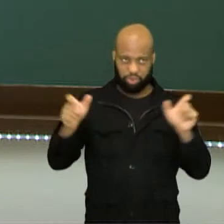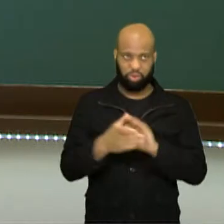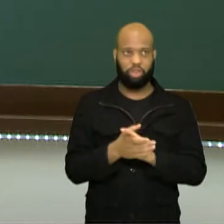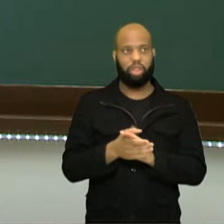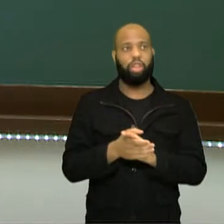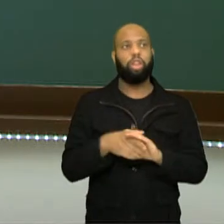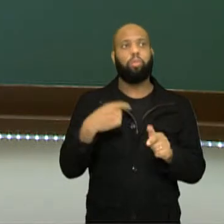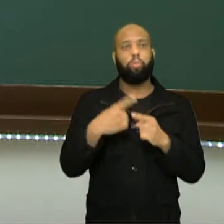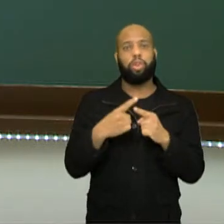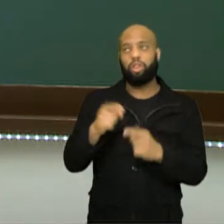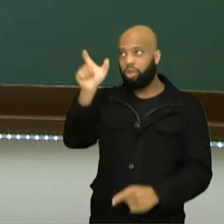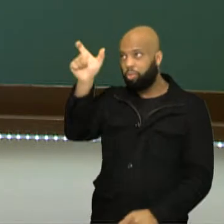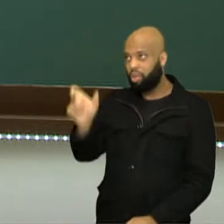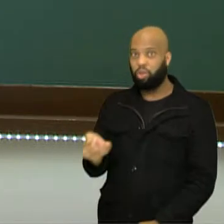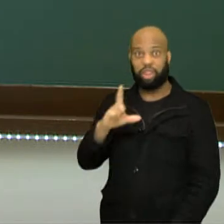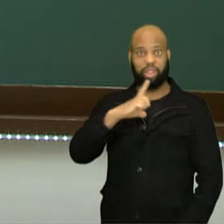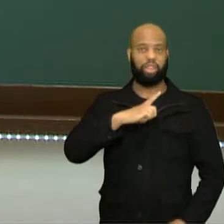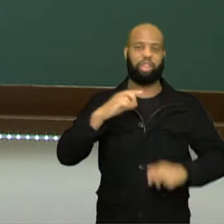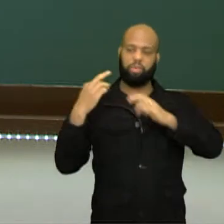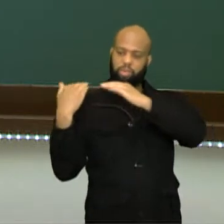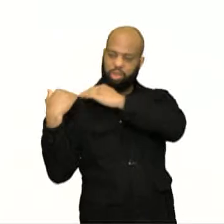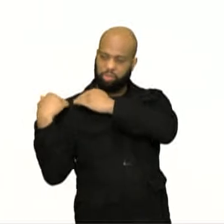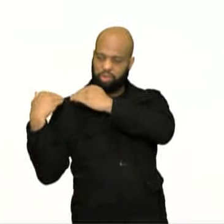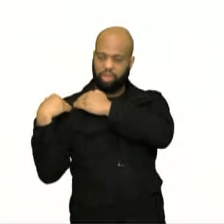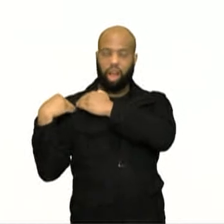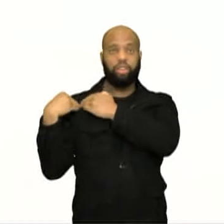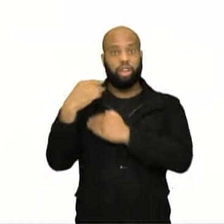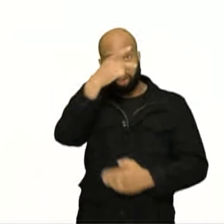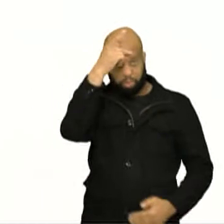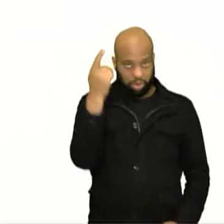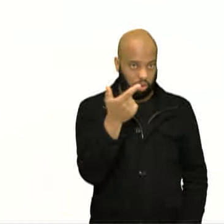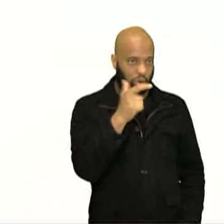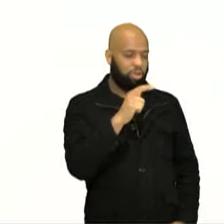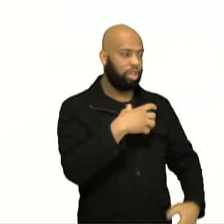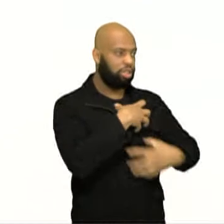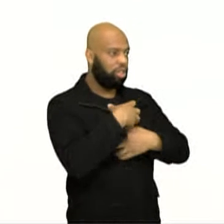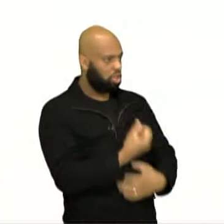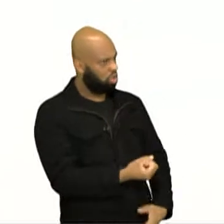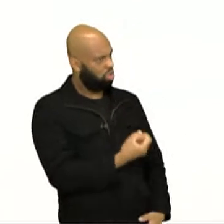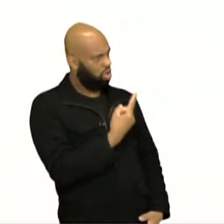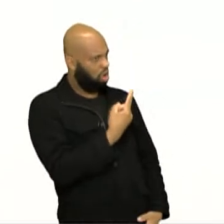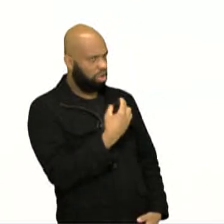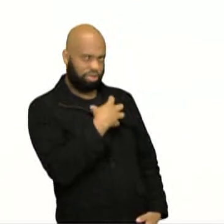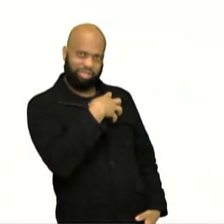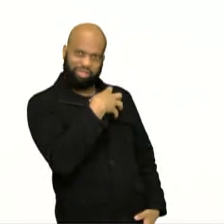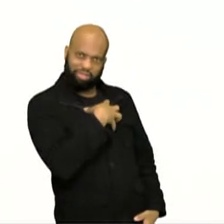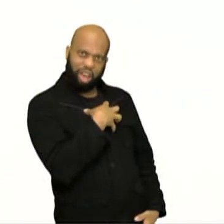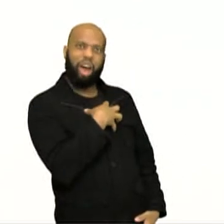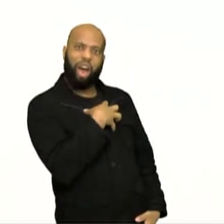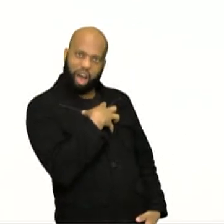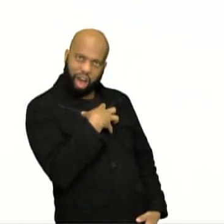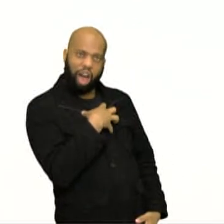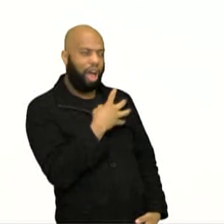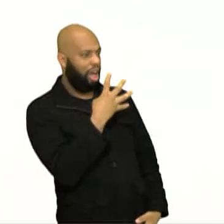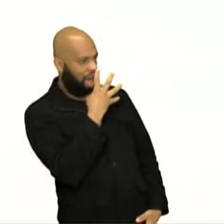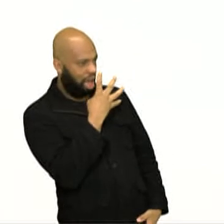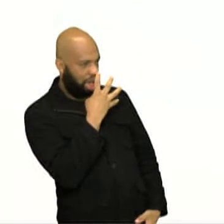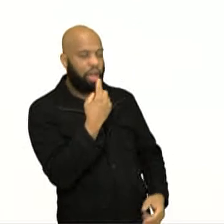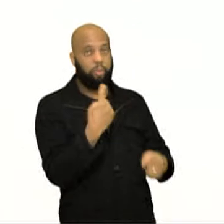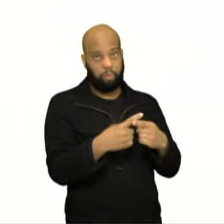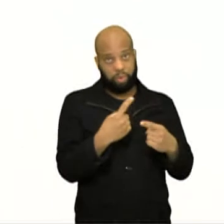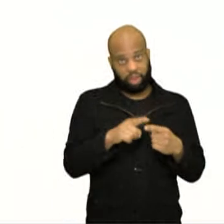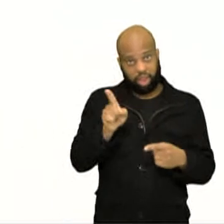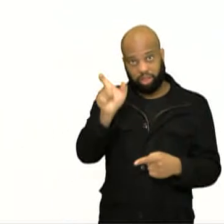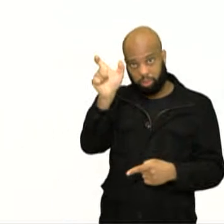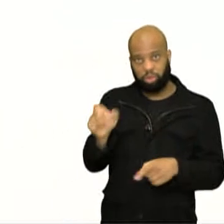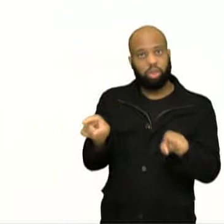geral, uma pessoa responsável atrai a admiração de outras pessoas, exerce liderança e é muito